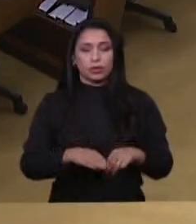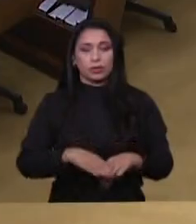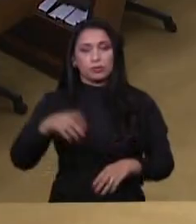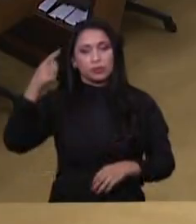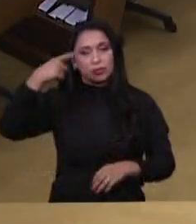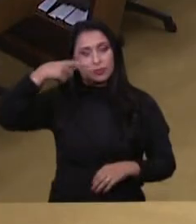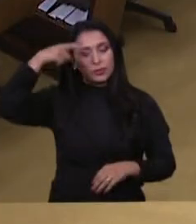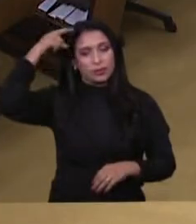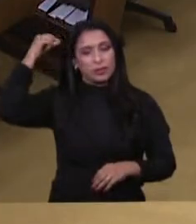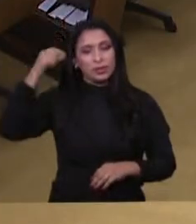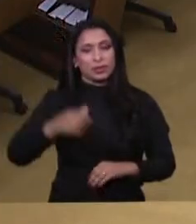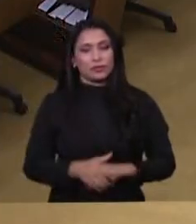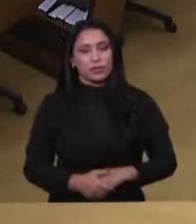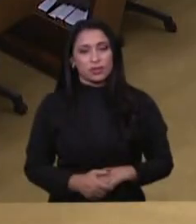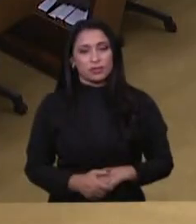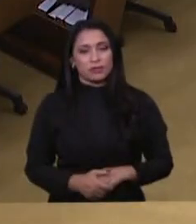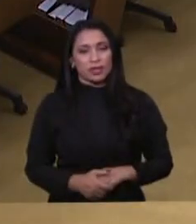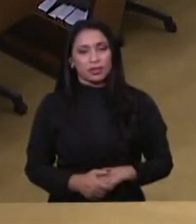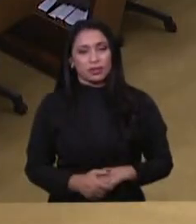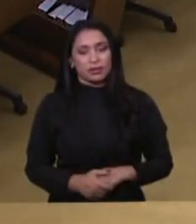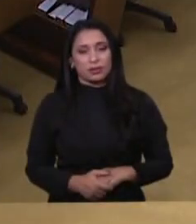do STF.